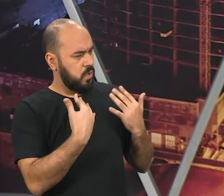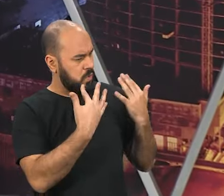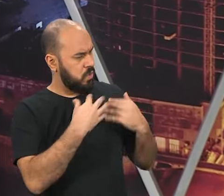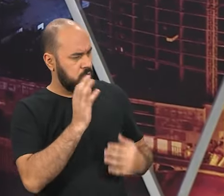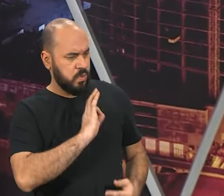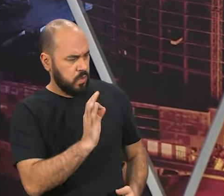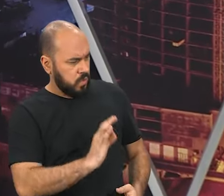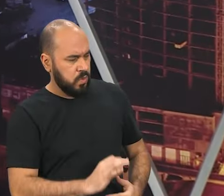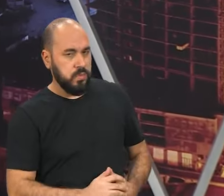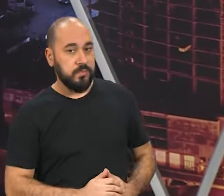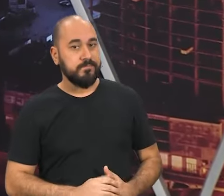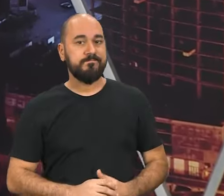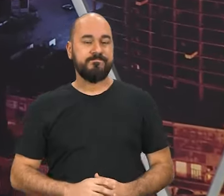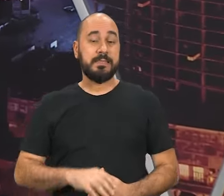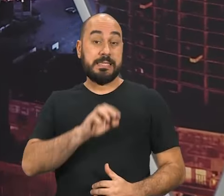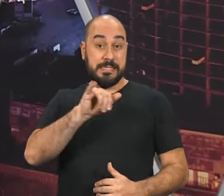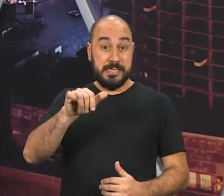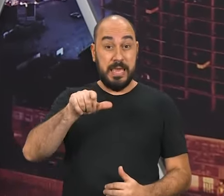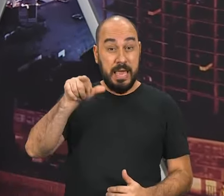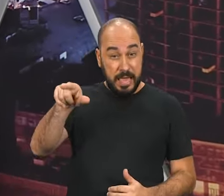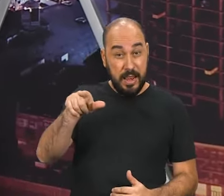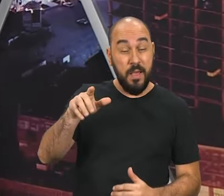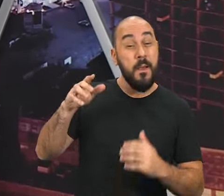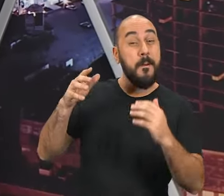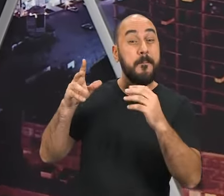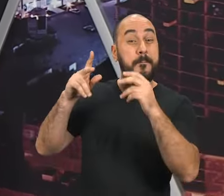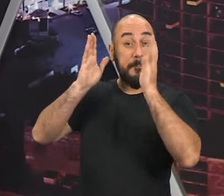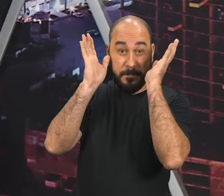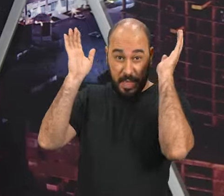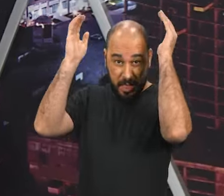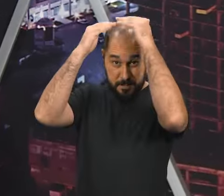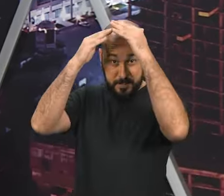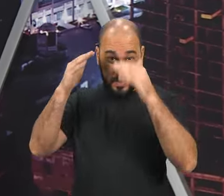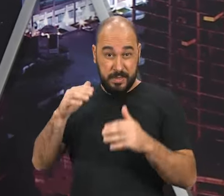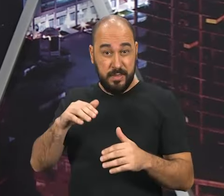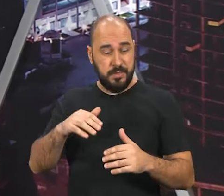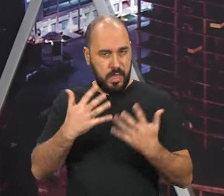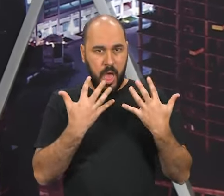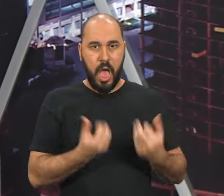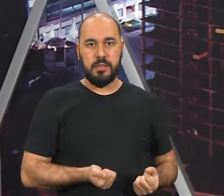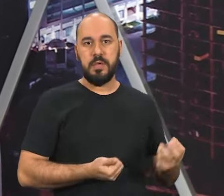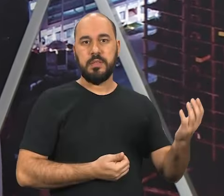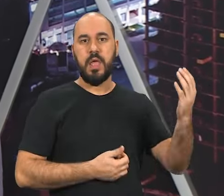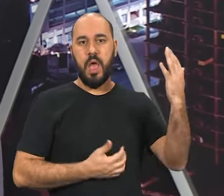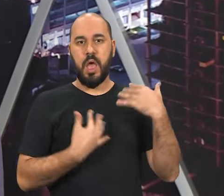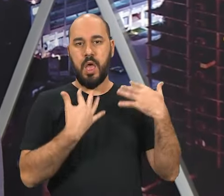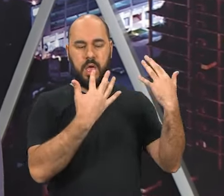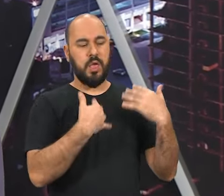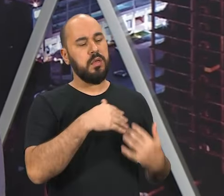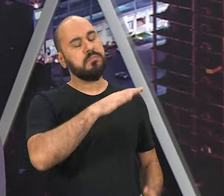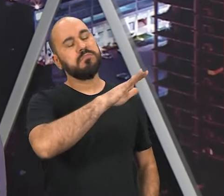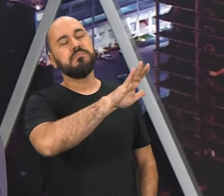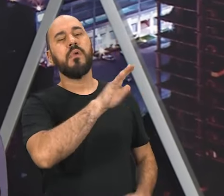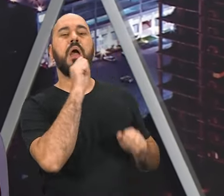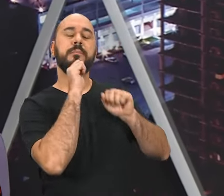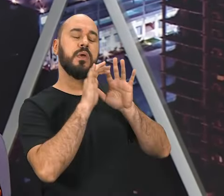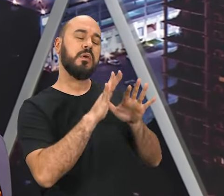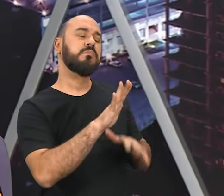papa, ele aceitaria a adoração. E ainda levantaria a mão para abençoar a pessoa ajoelhada aos pés